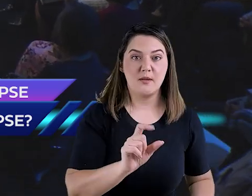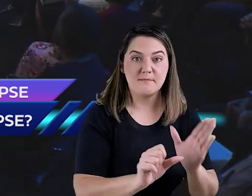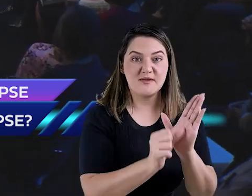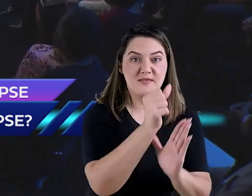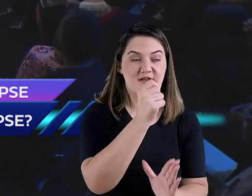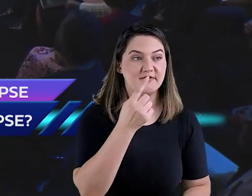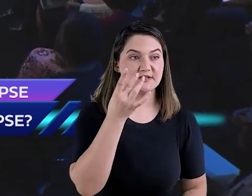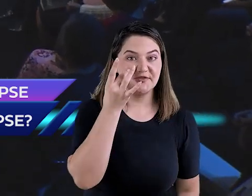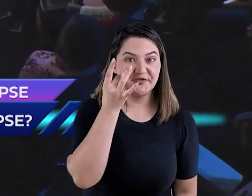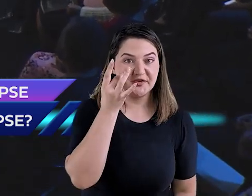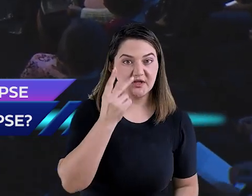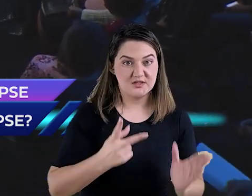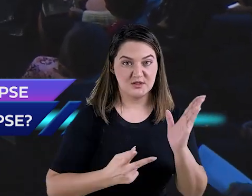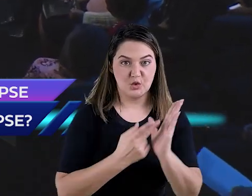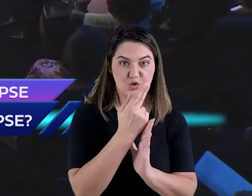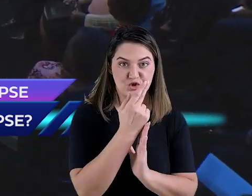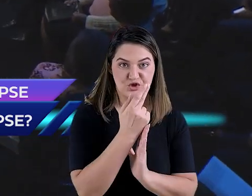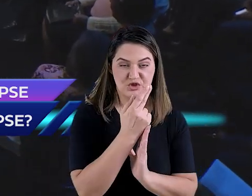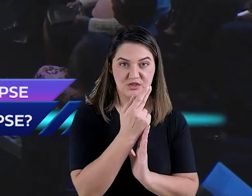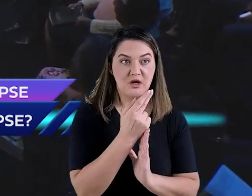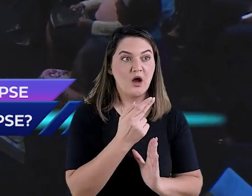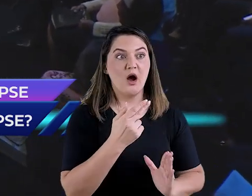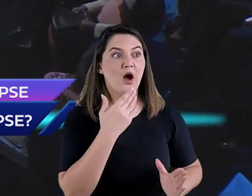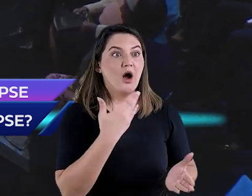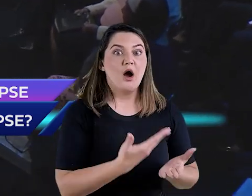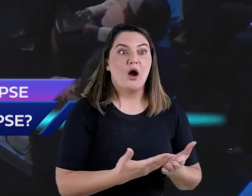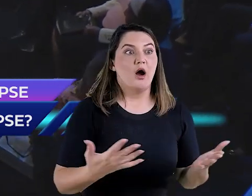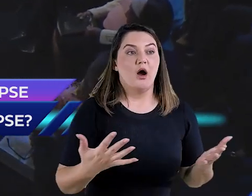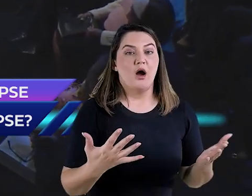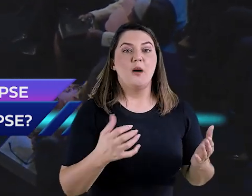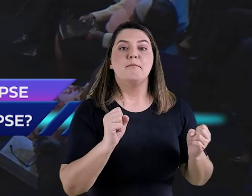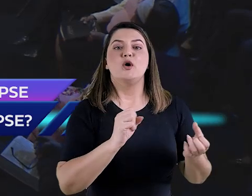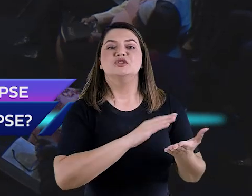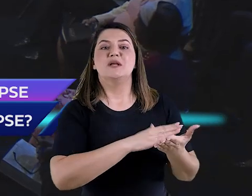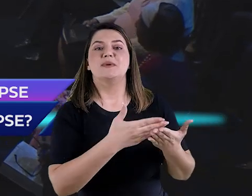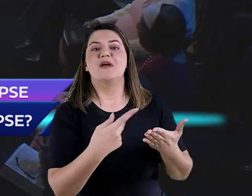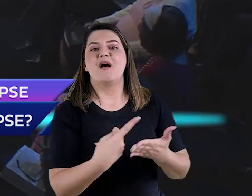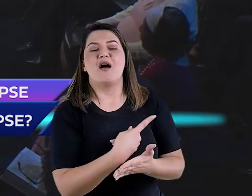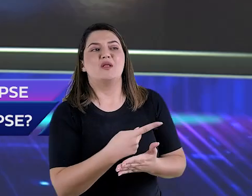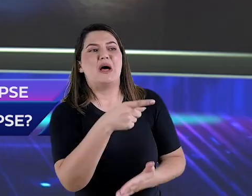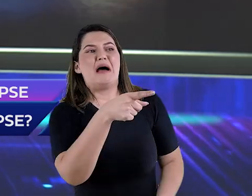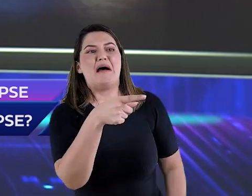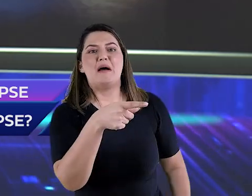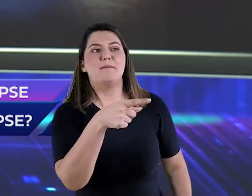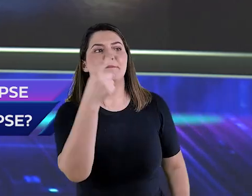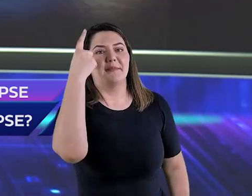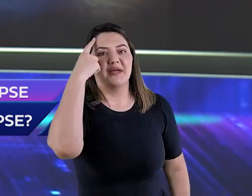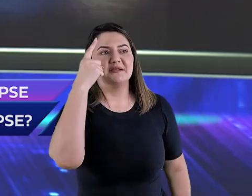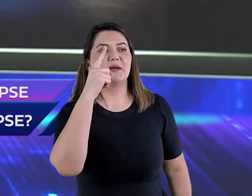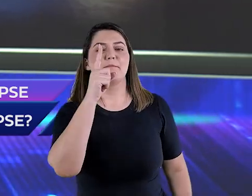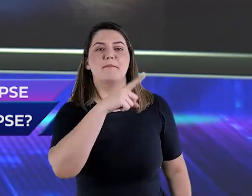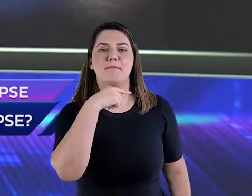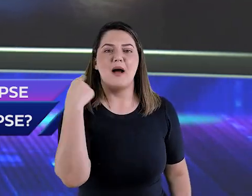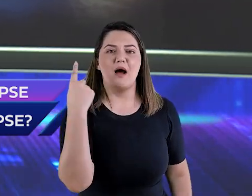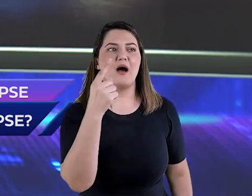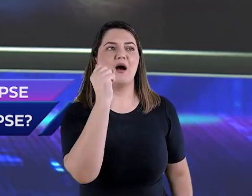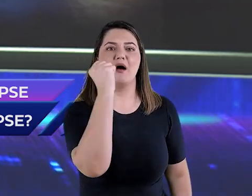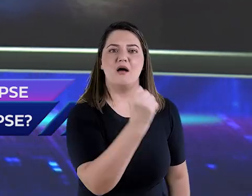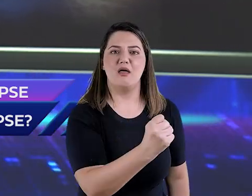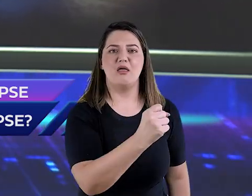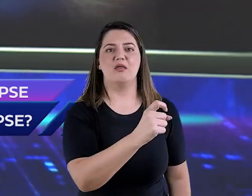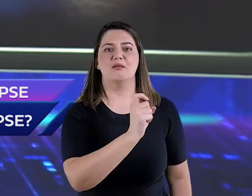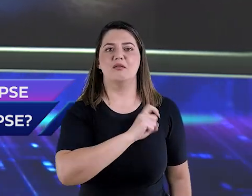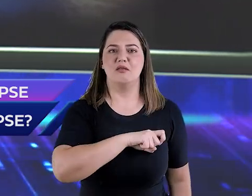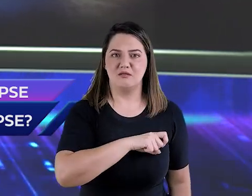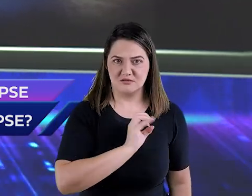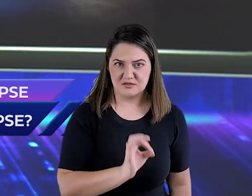uma cirurgia cardíaca. Podemos interpretar de maneira equivocada. Ao olhar o bisturi,